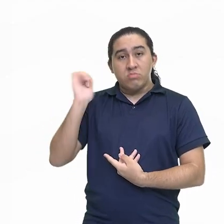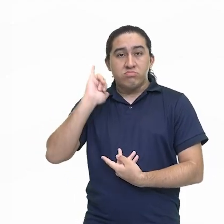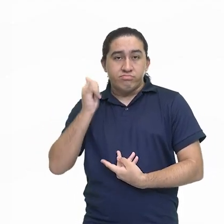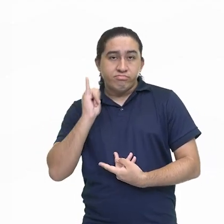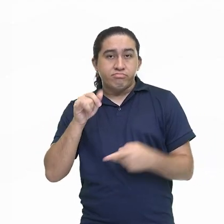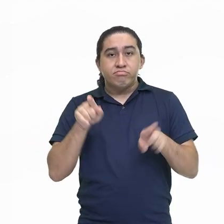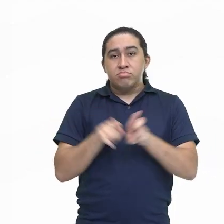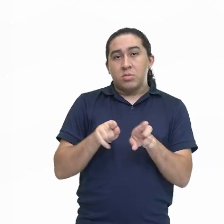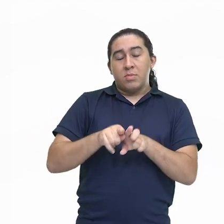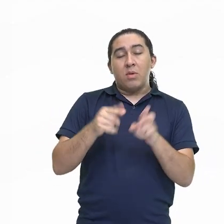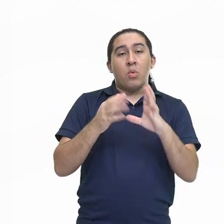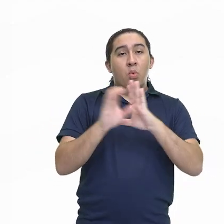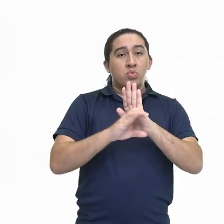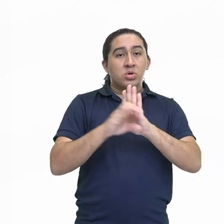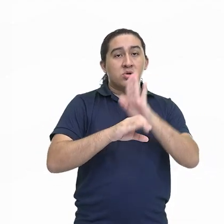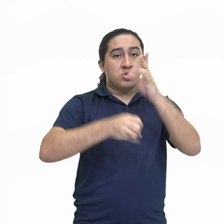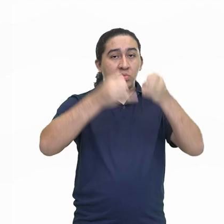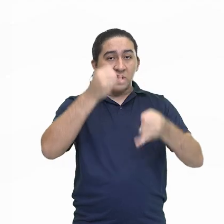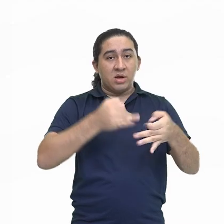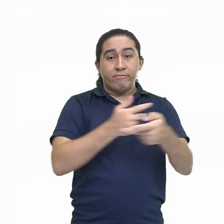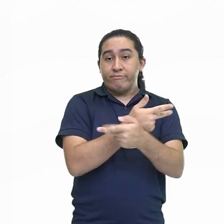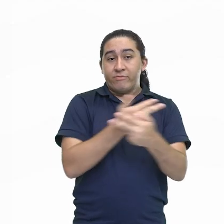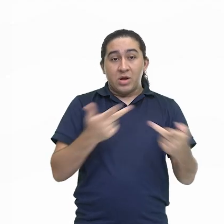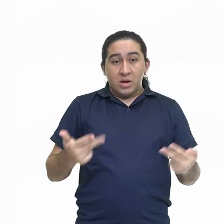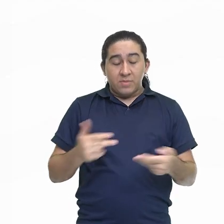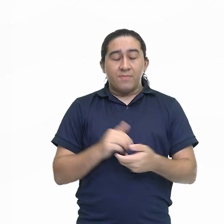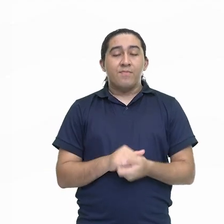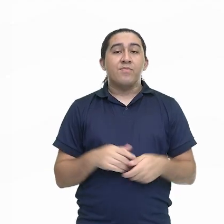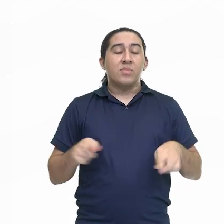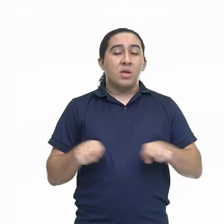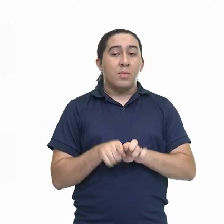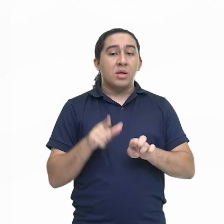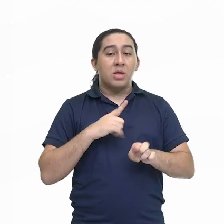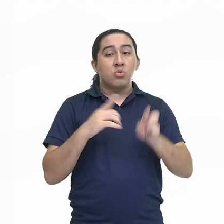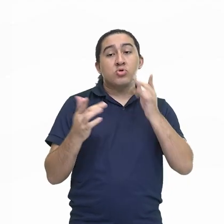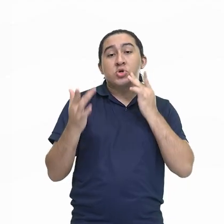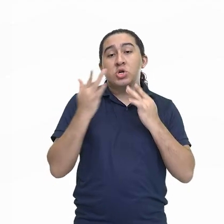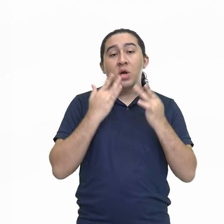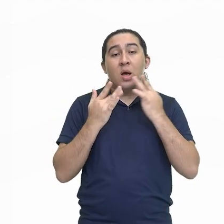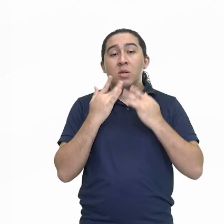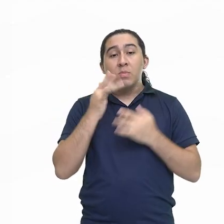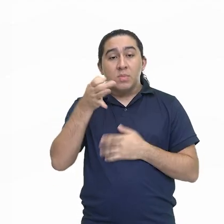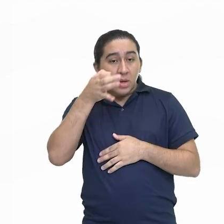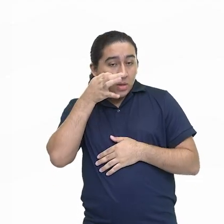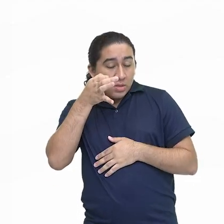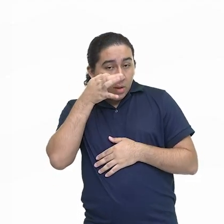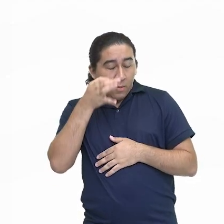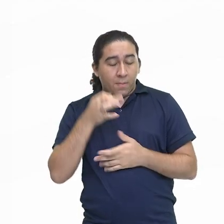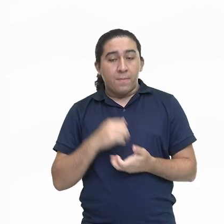conceitos e etc. E aí tem o teatro físico também, que é uma forma, né?